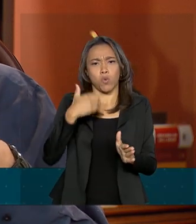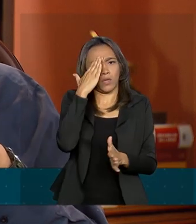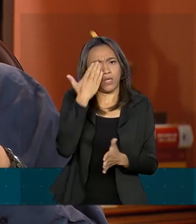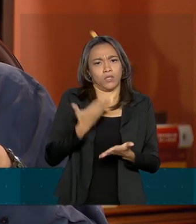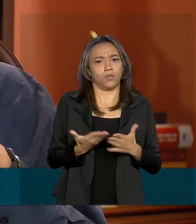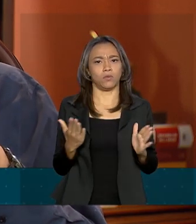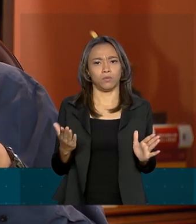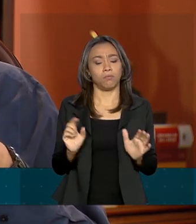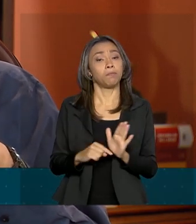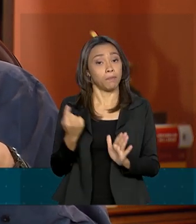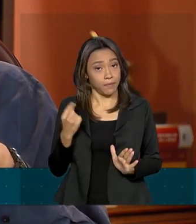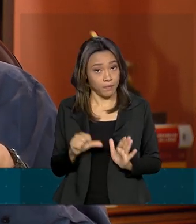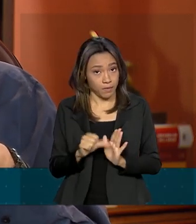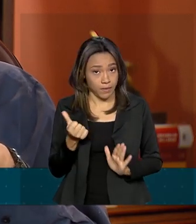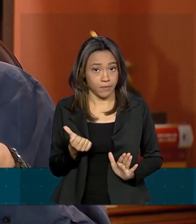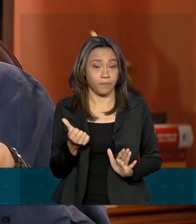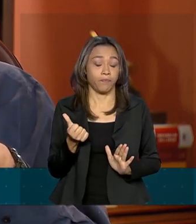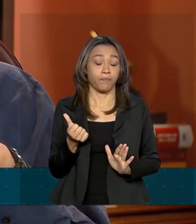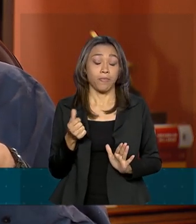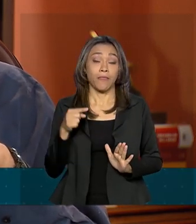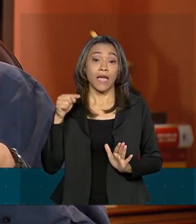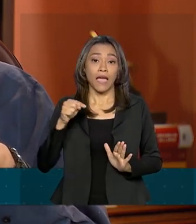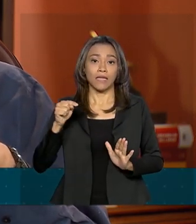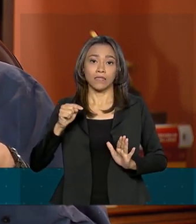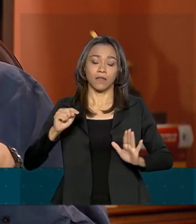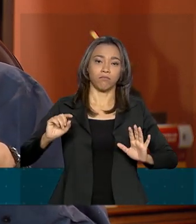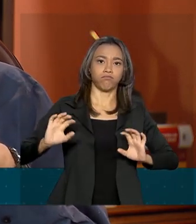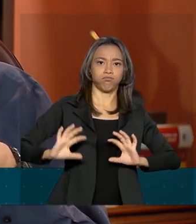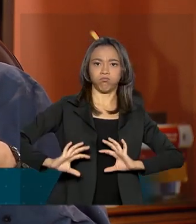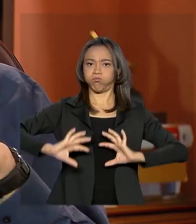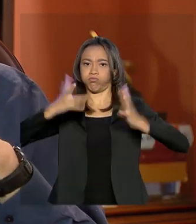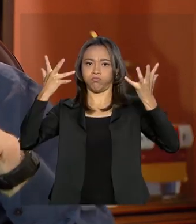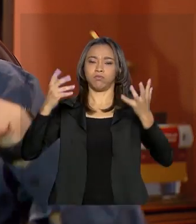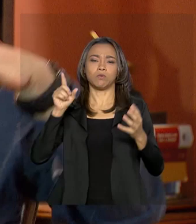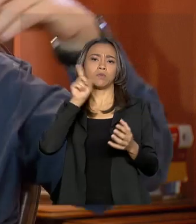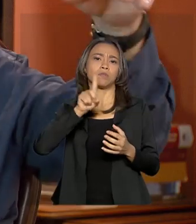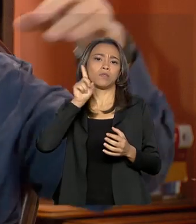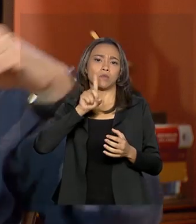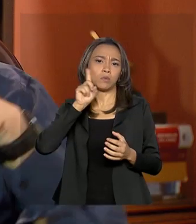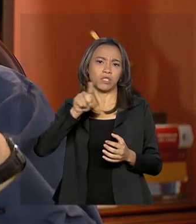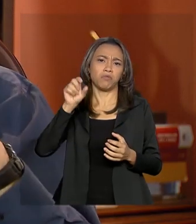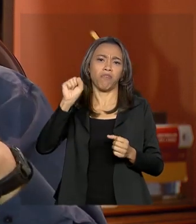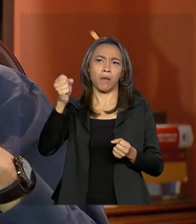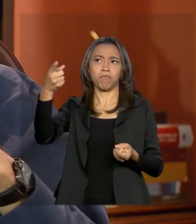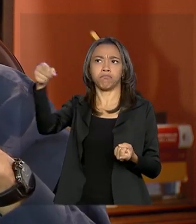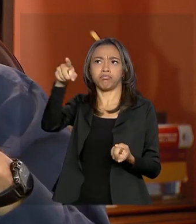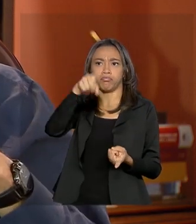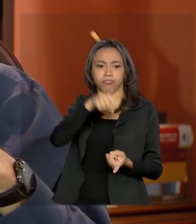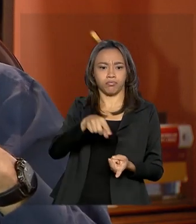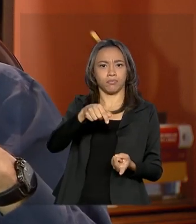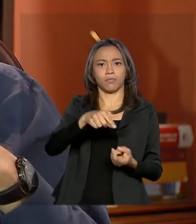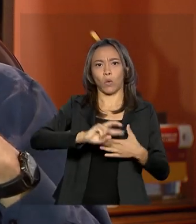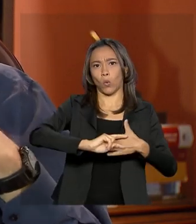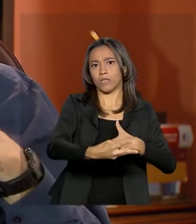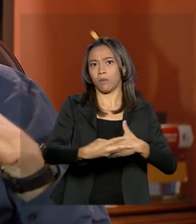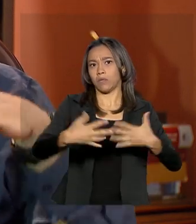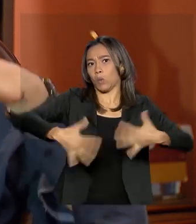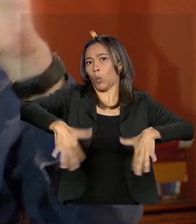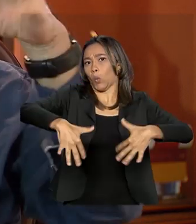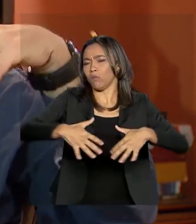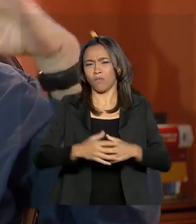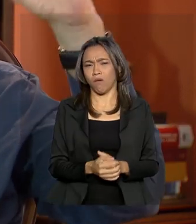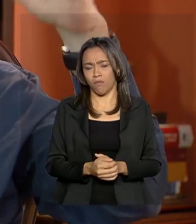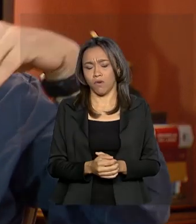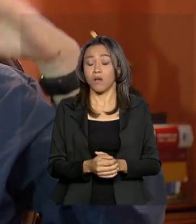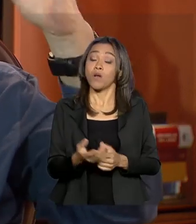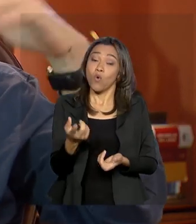primeiro, que essa reação americana vai desencadear grandes consequências. Número um, o preço do